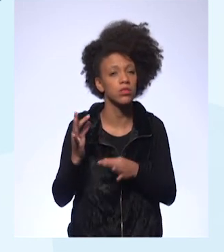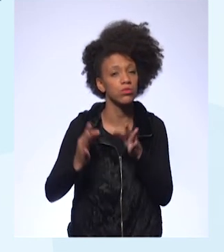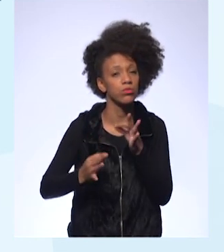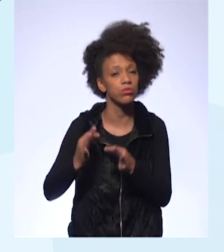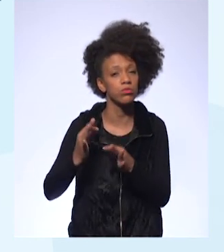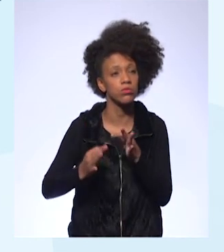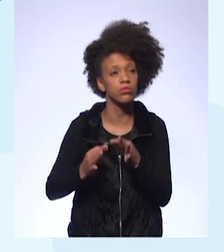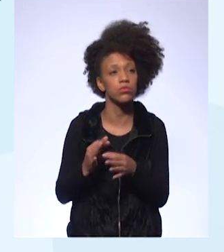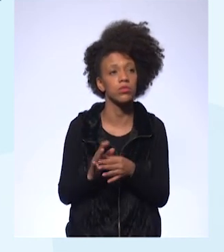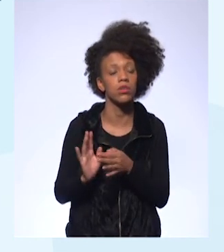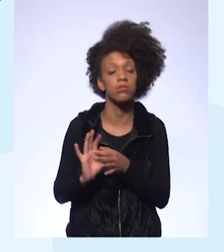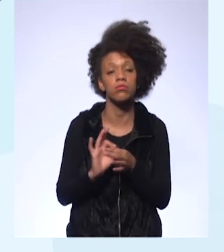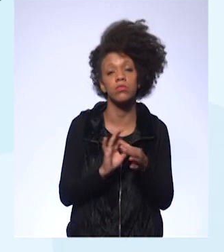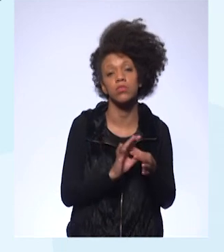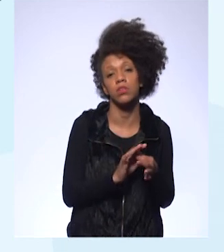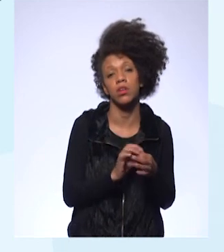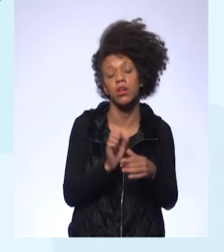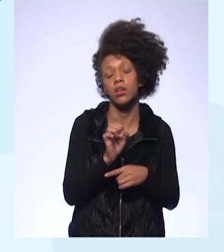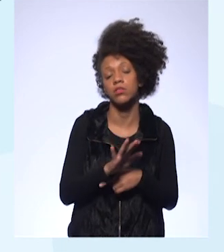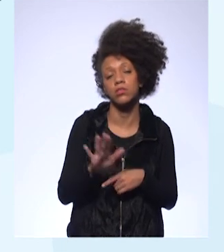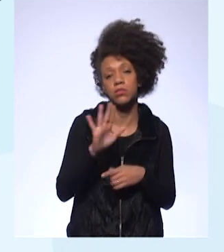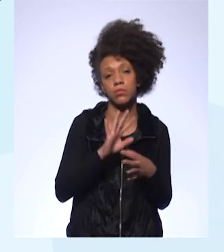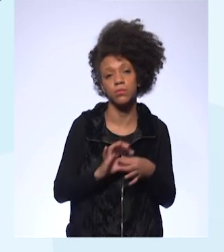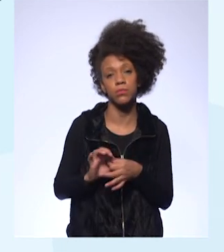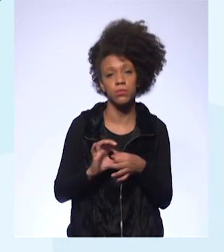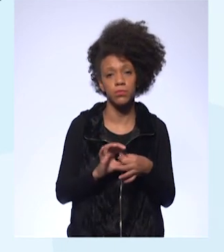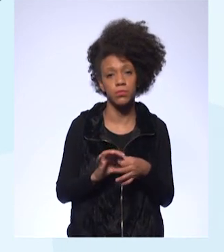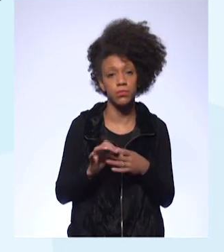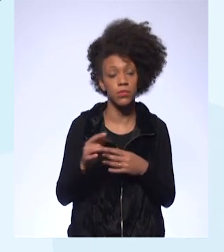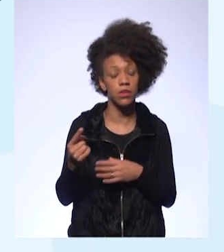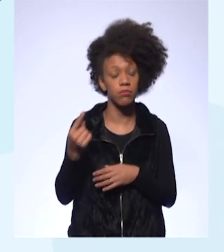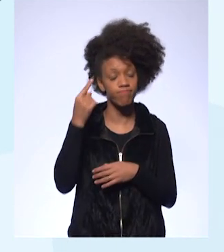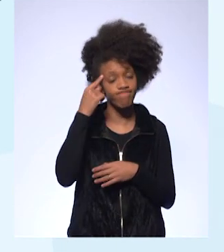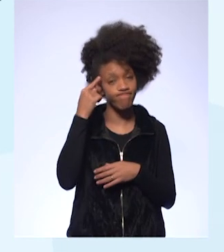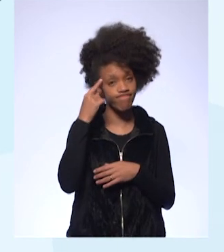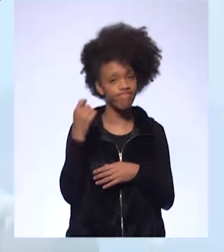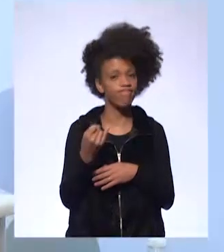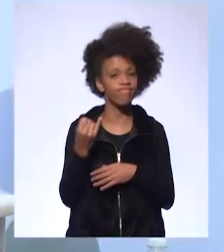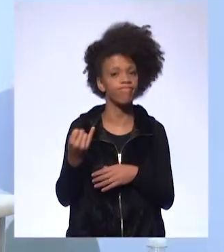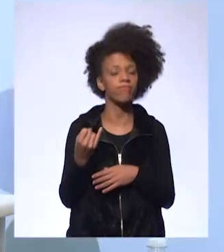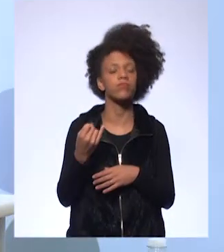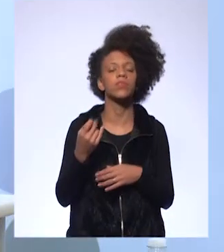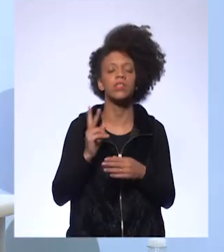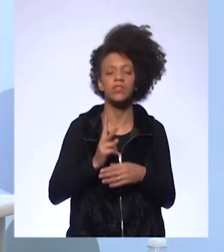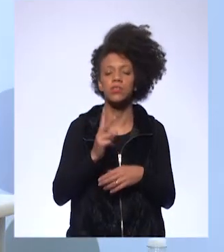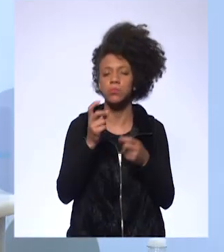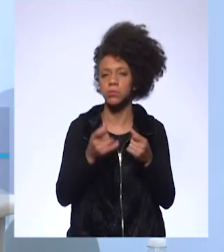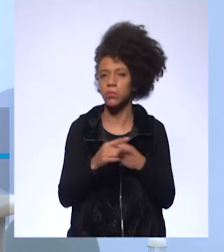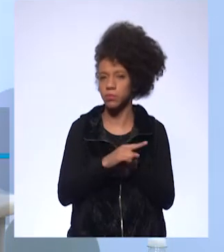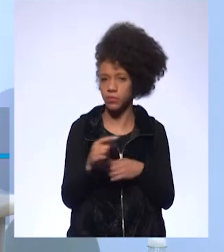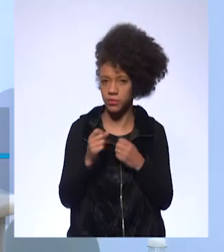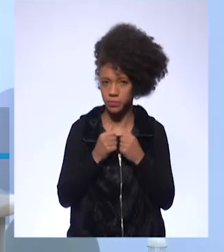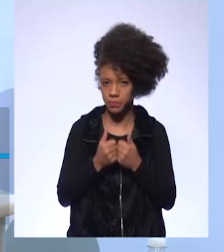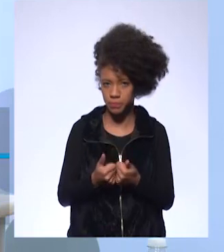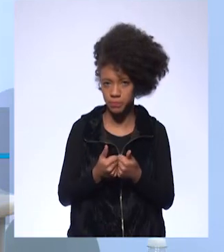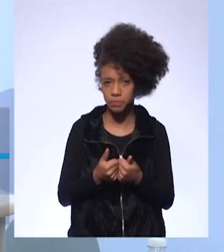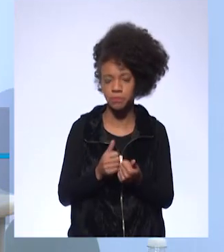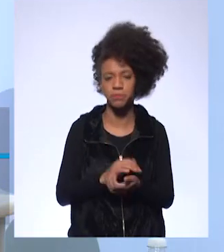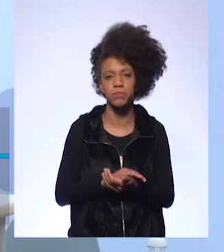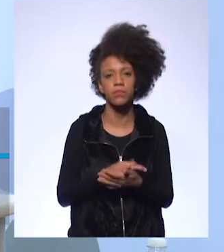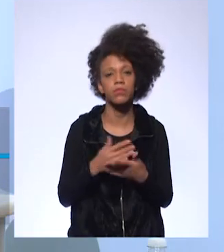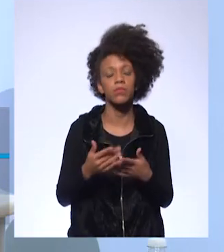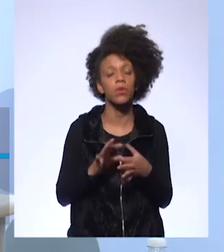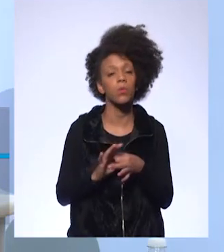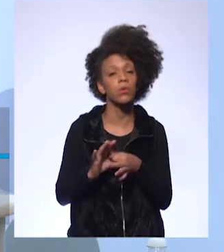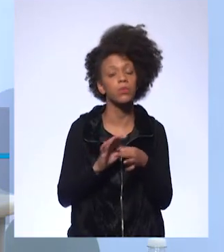jurídica na relação da União Europeia, tá? E que é importante sempre retratar isso para vocês. Tudo bem? Então, essa questão aí da União